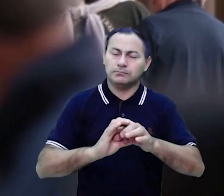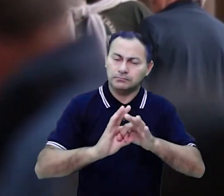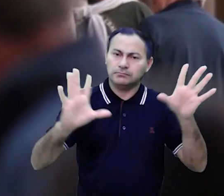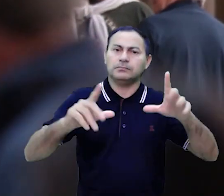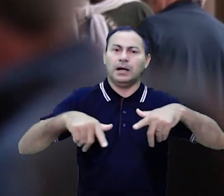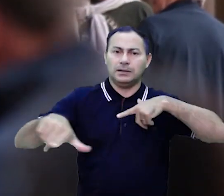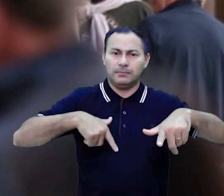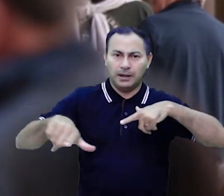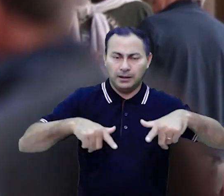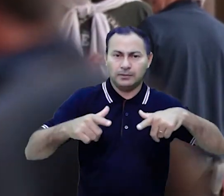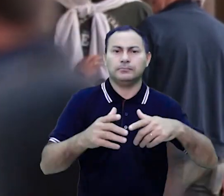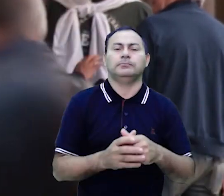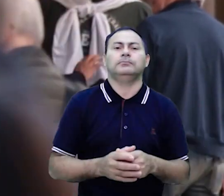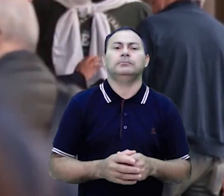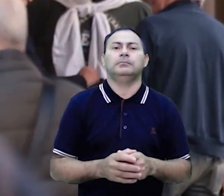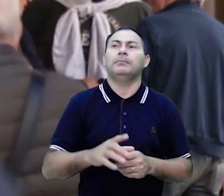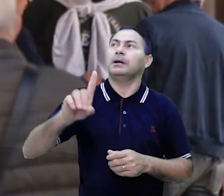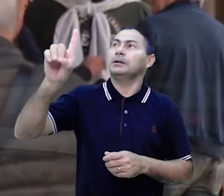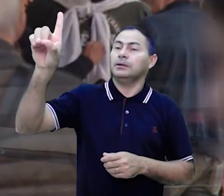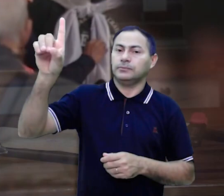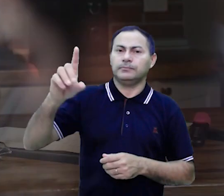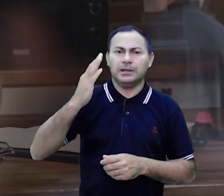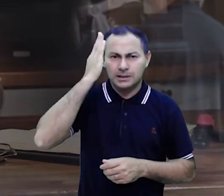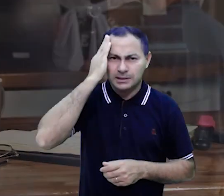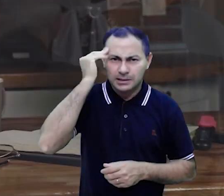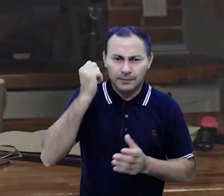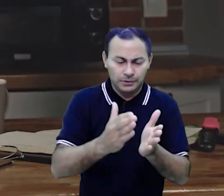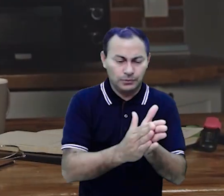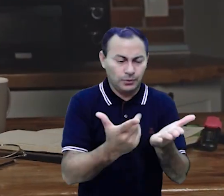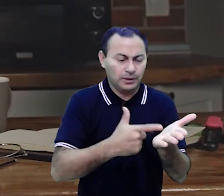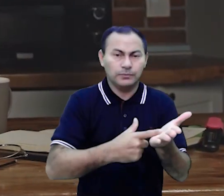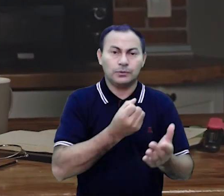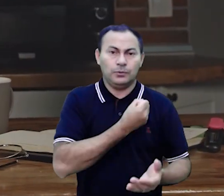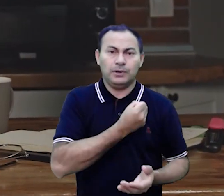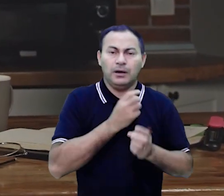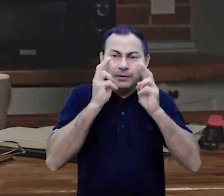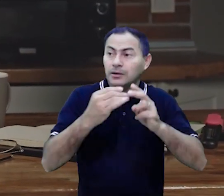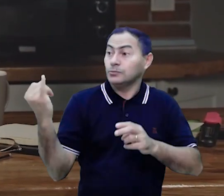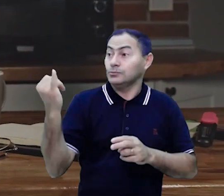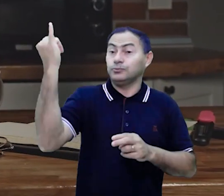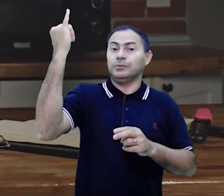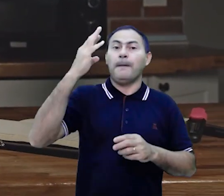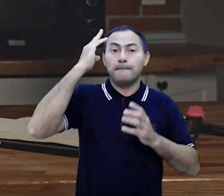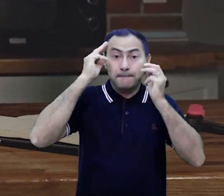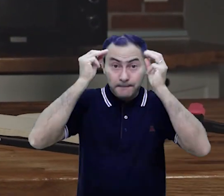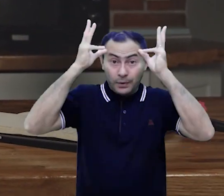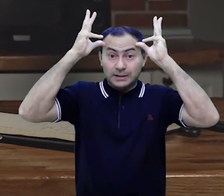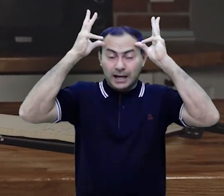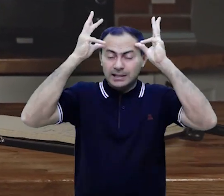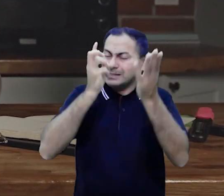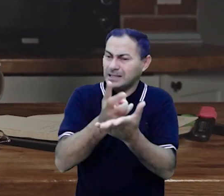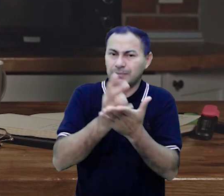com disposição para trabalhar para Deus. Sabe, no livro de Números vemos a grandeza de Moisés,